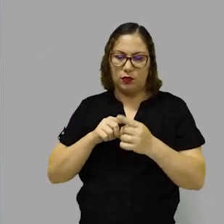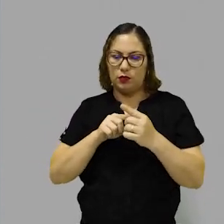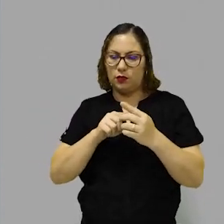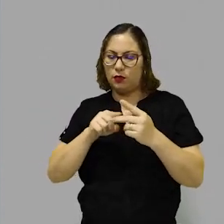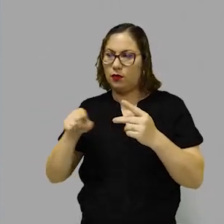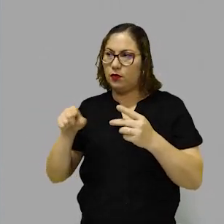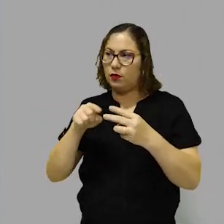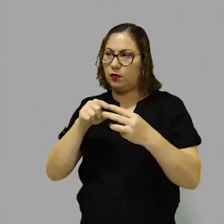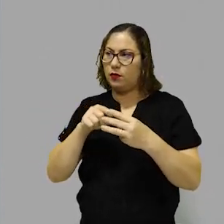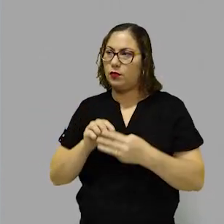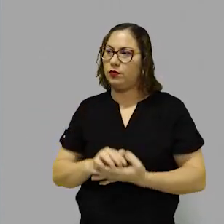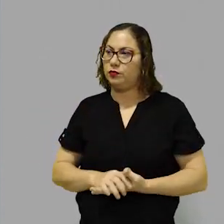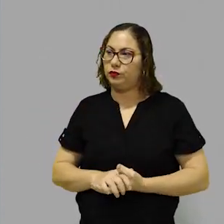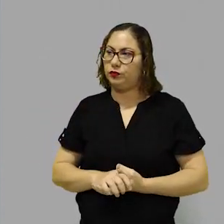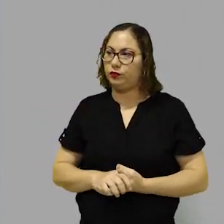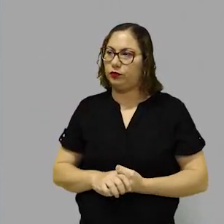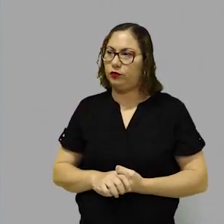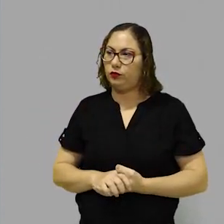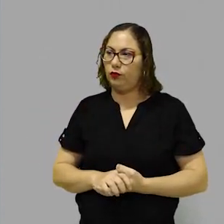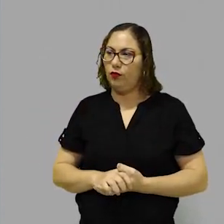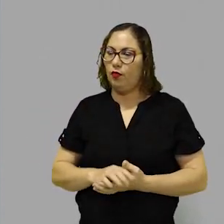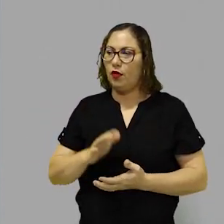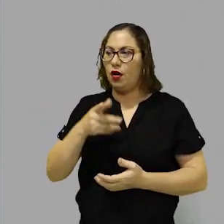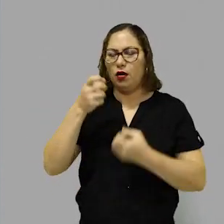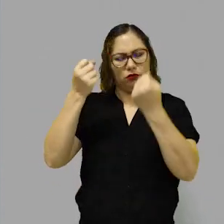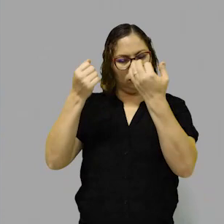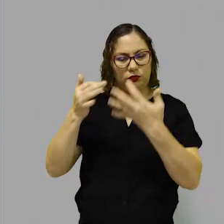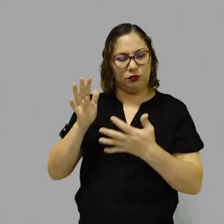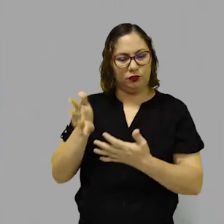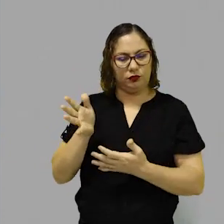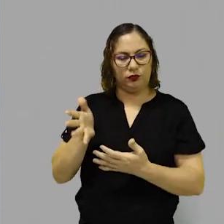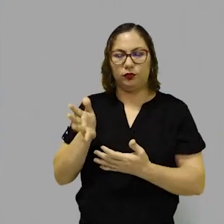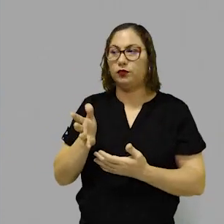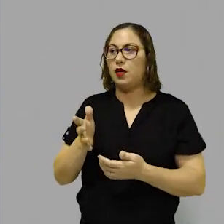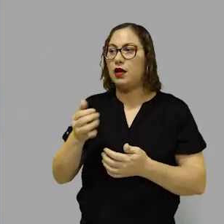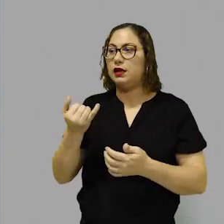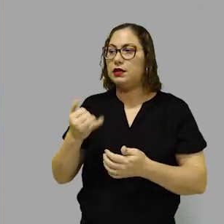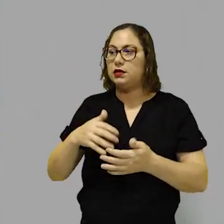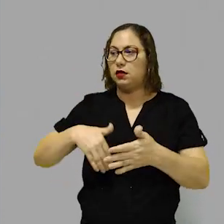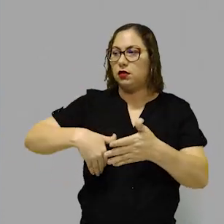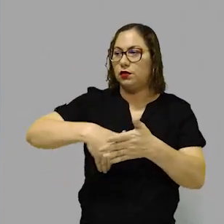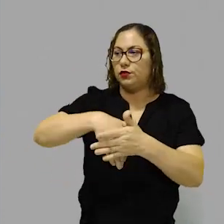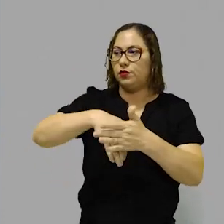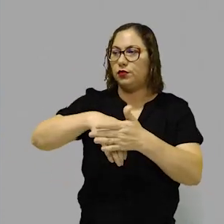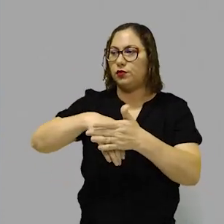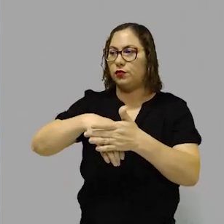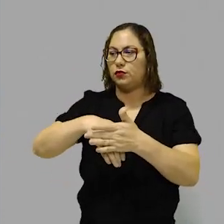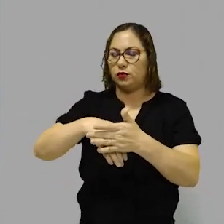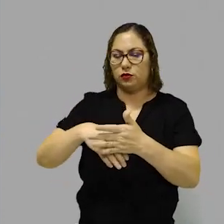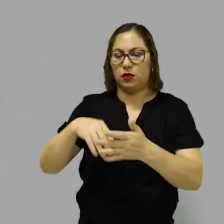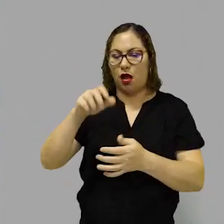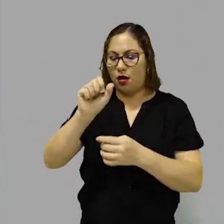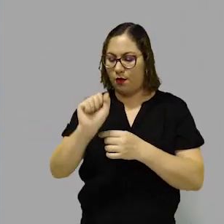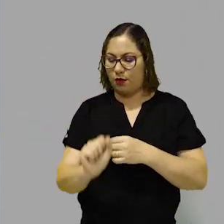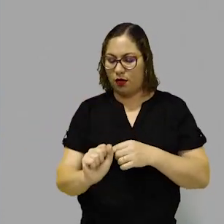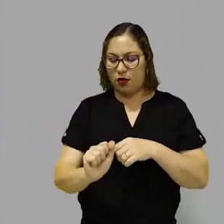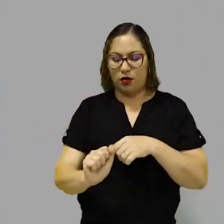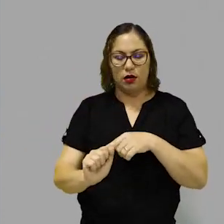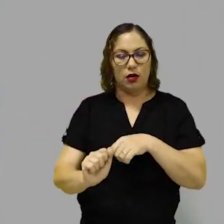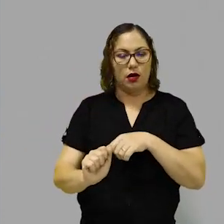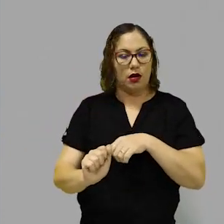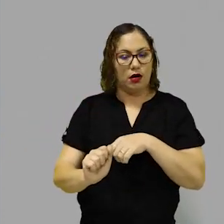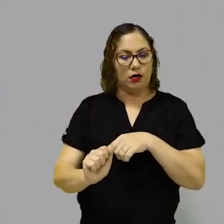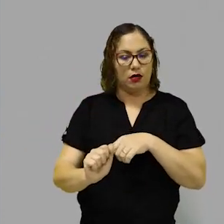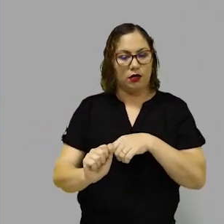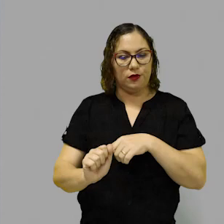aqui. Vou mostrar aqui. Como eu acabei de falar, primeiro, se ela será chutada para a direção A, ela será